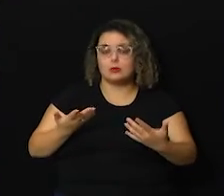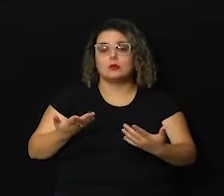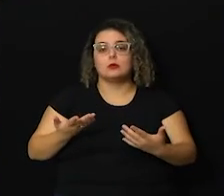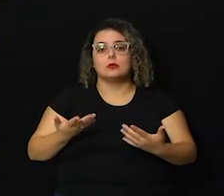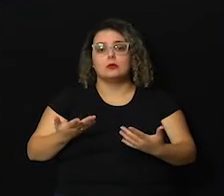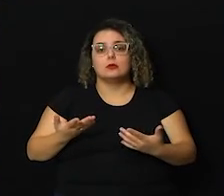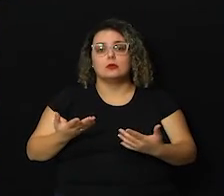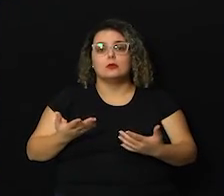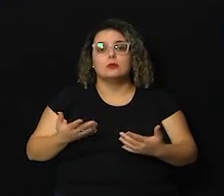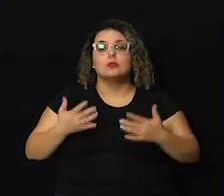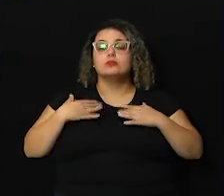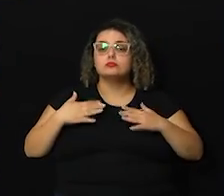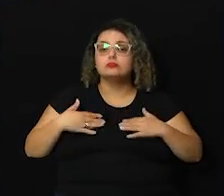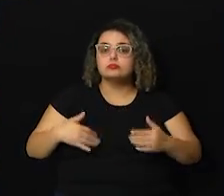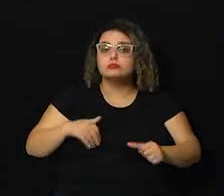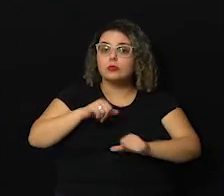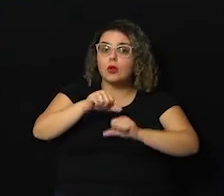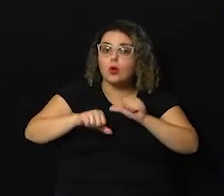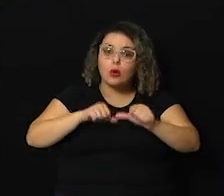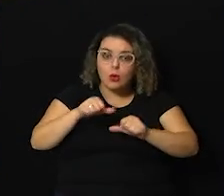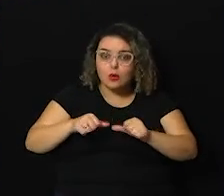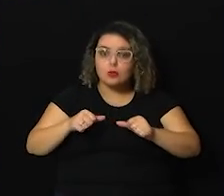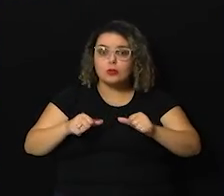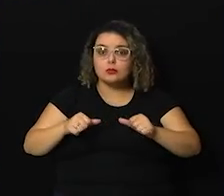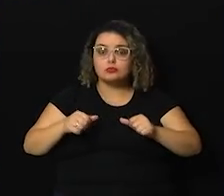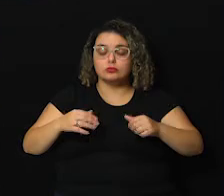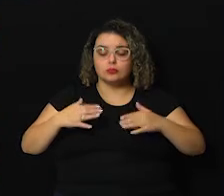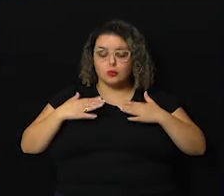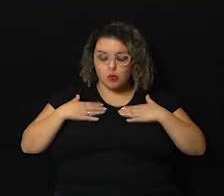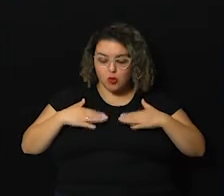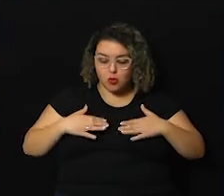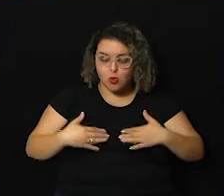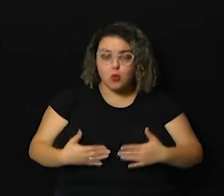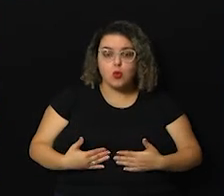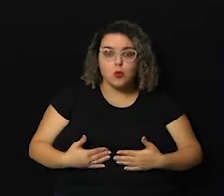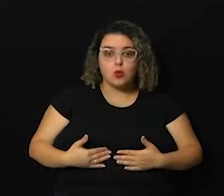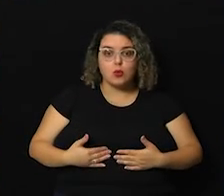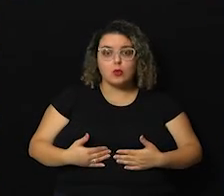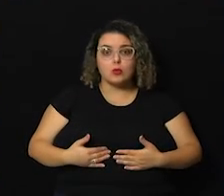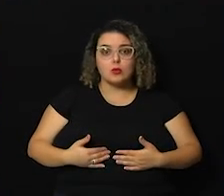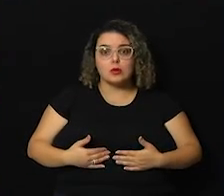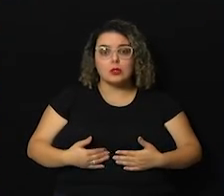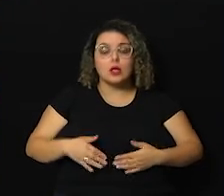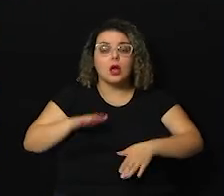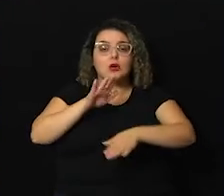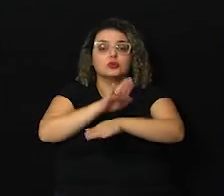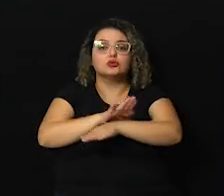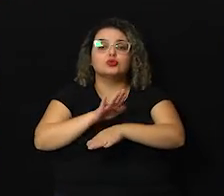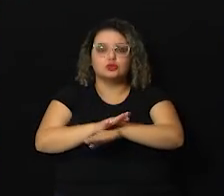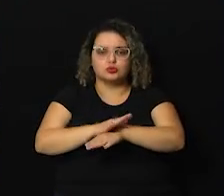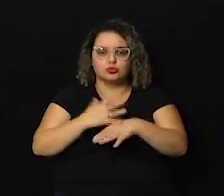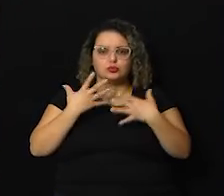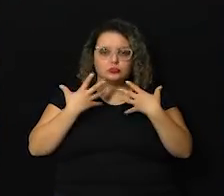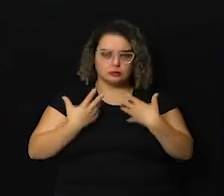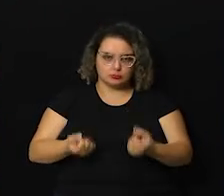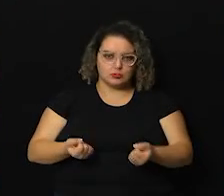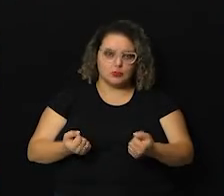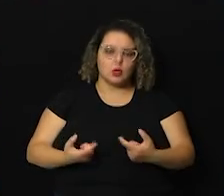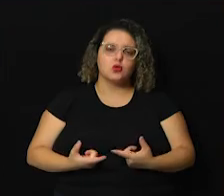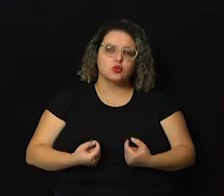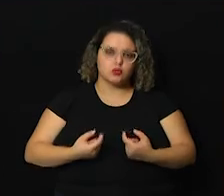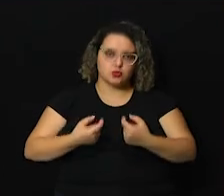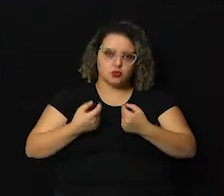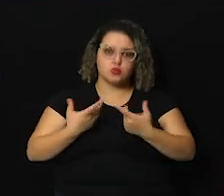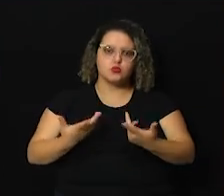condição que impõe ao corpo alterações metabólicas que favorecem a ocorrência de câncer. Tá? É